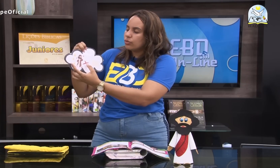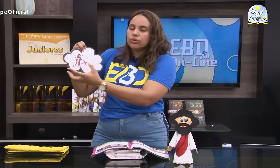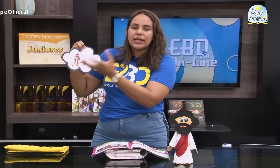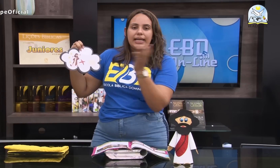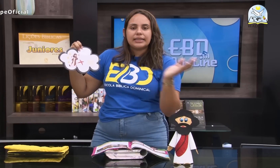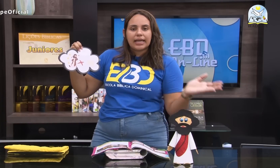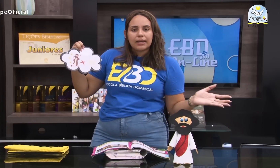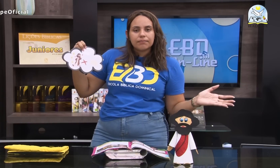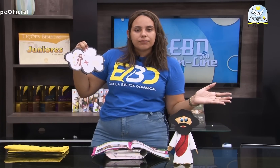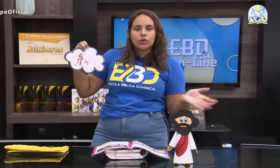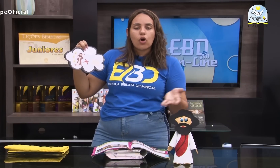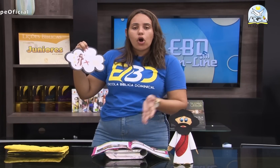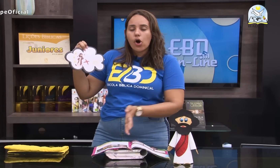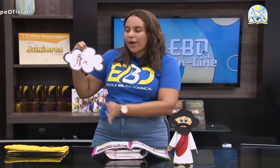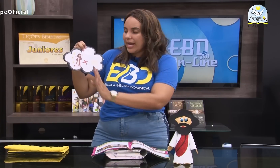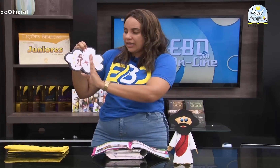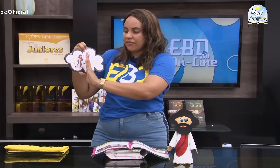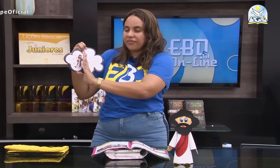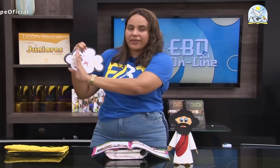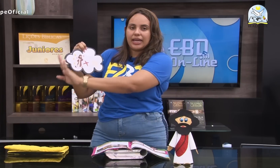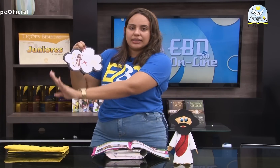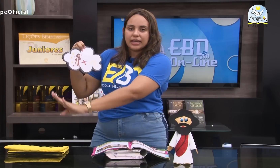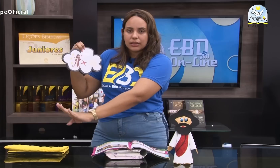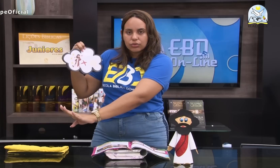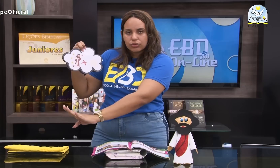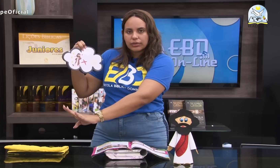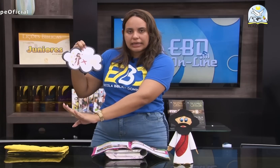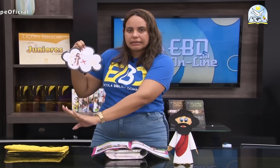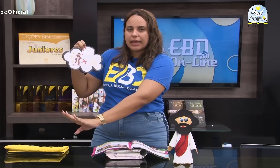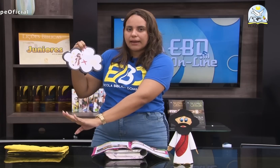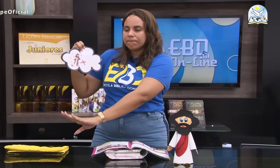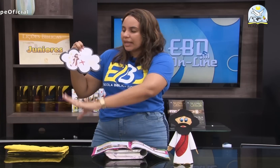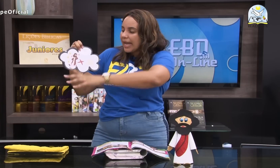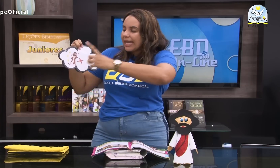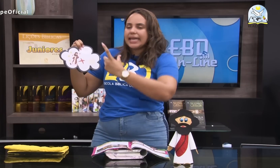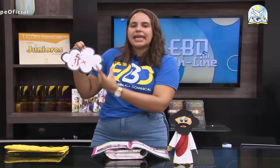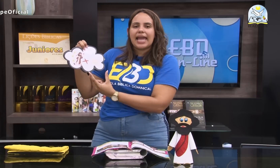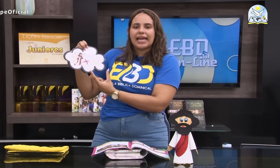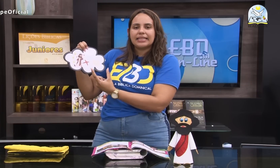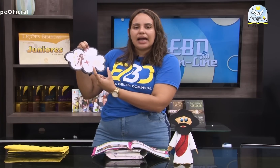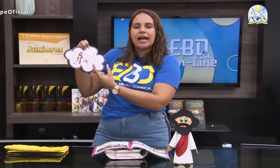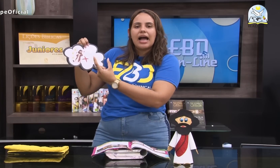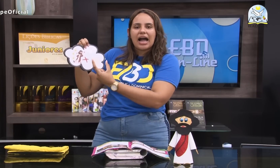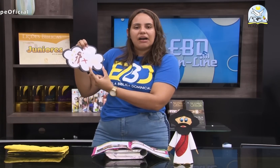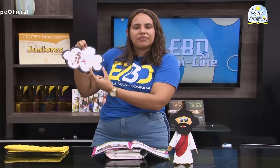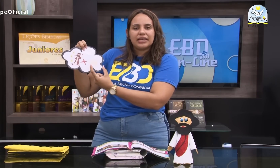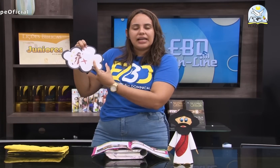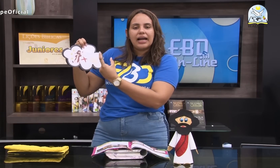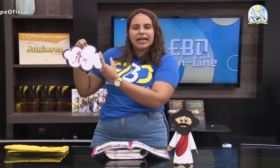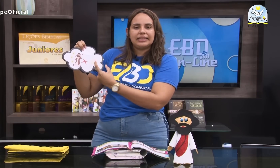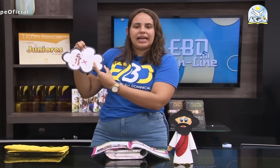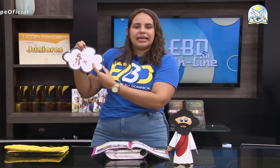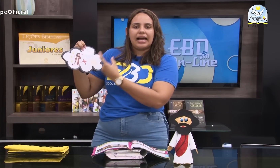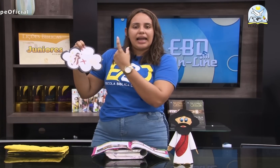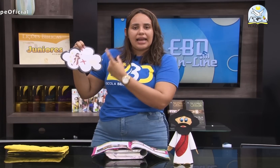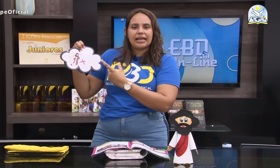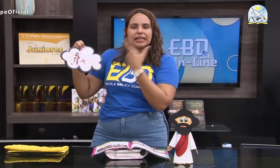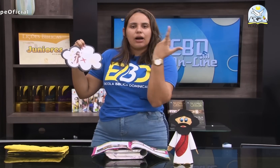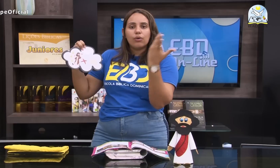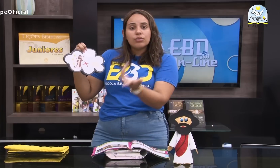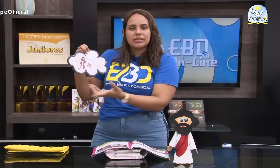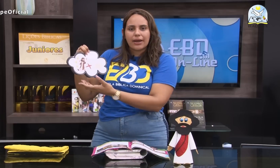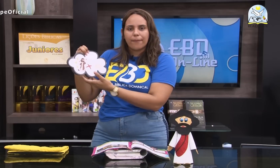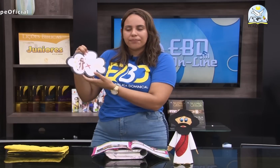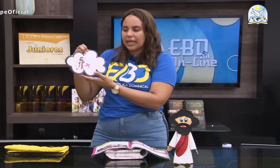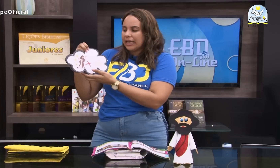com tudo que ele tem, ou ele vende tudo que ele tem e herda a vida eterna,